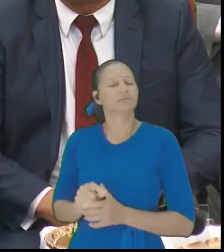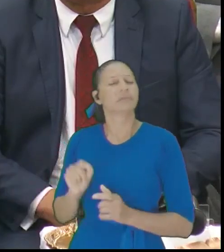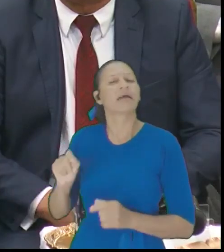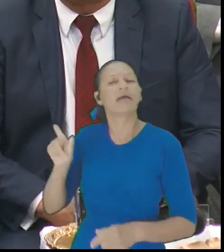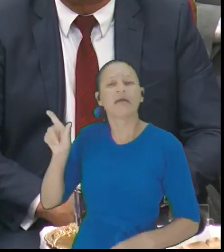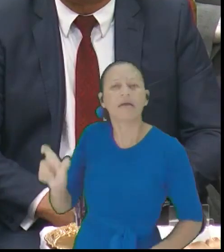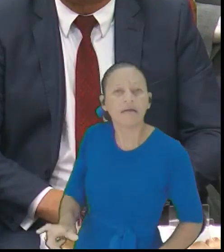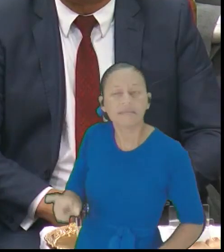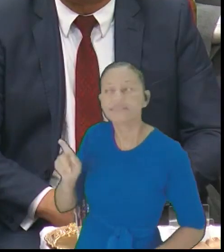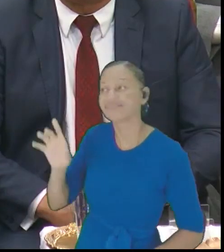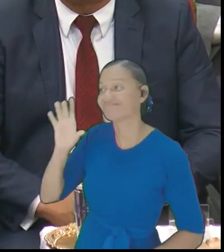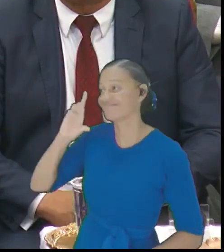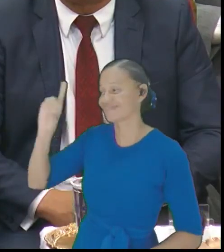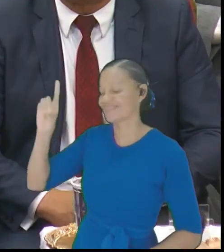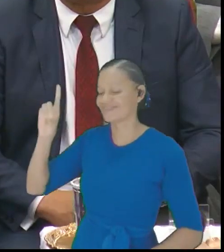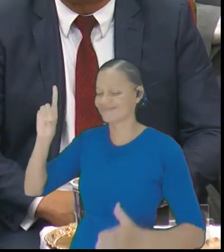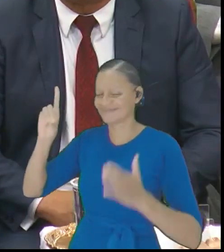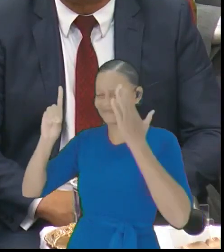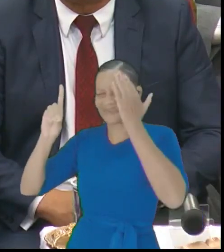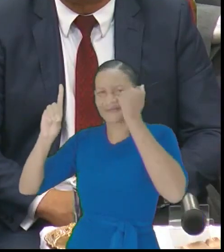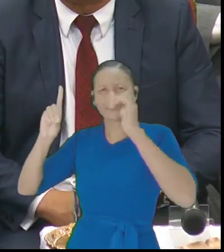sua presciência,